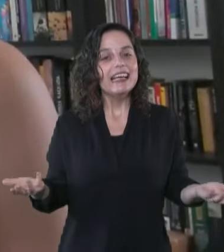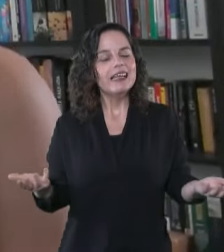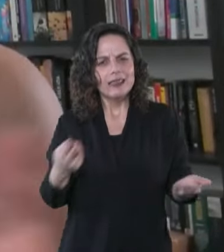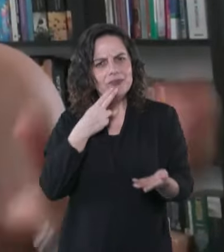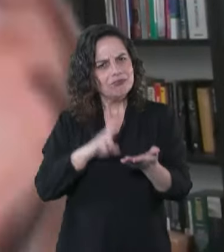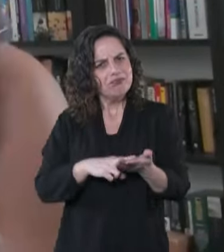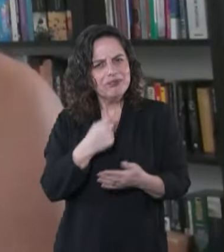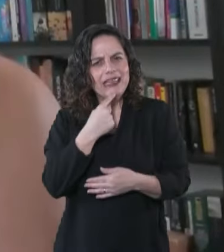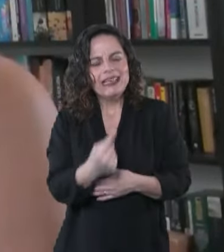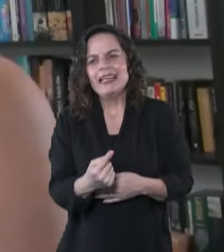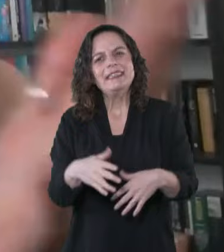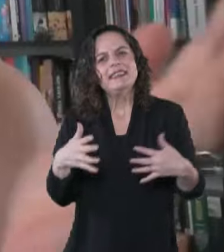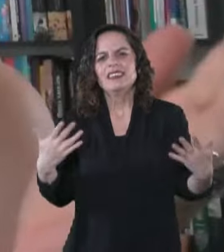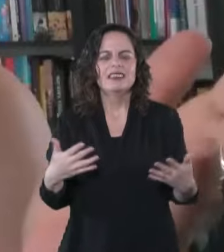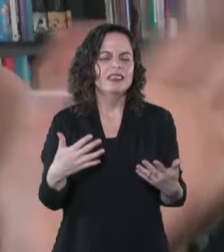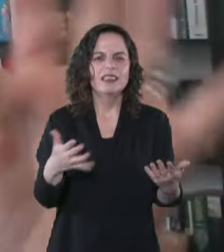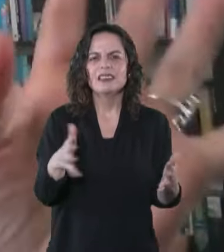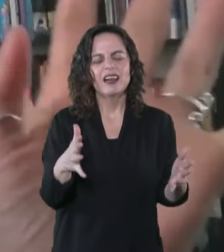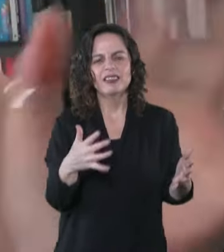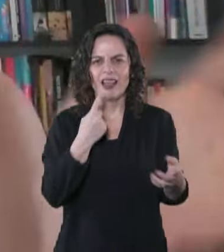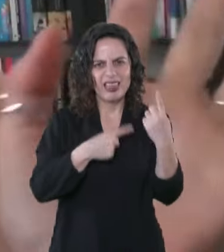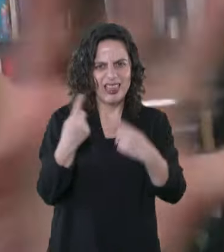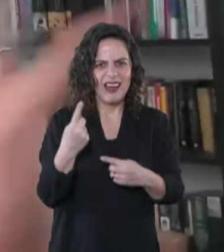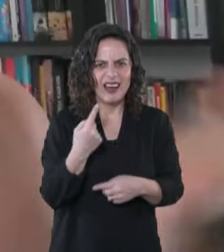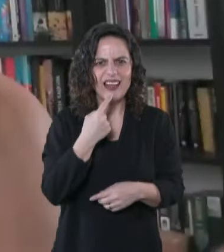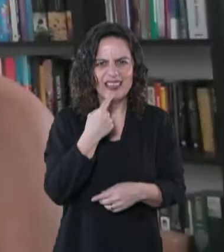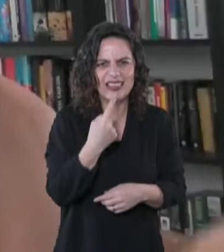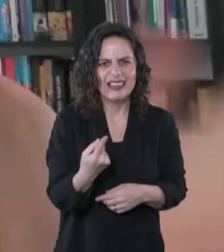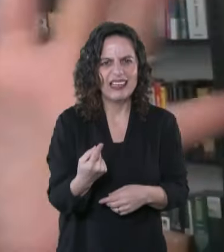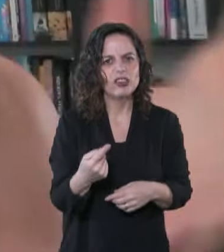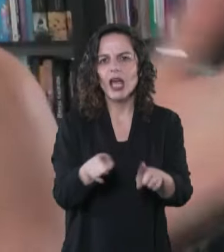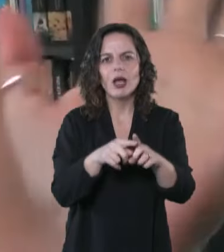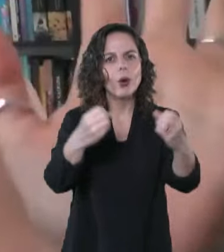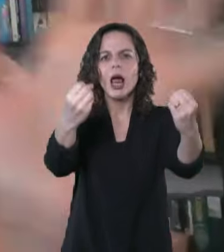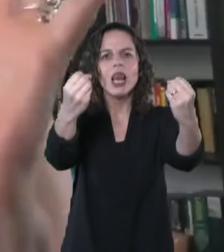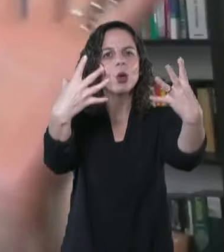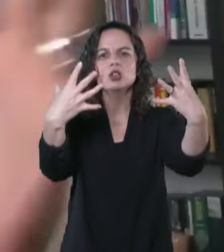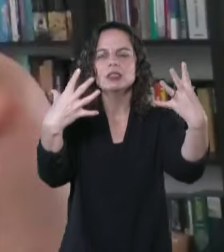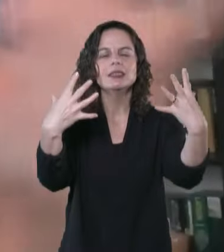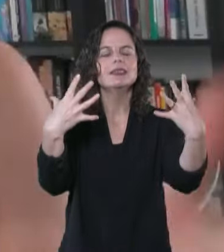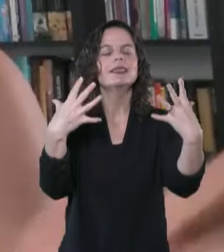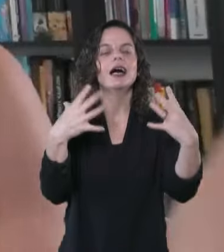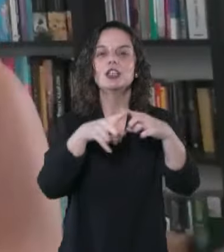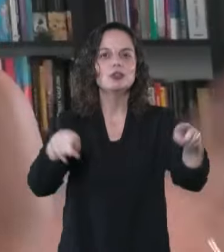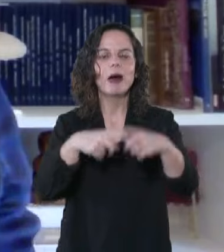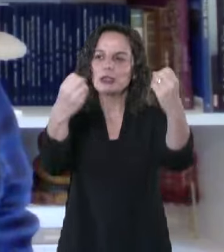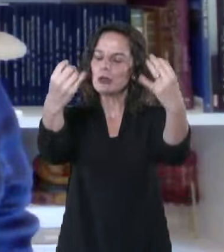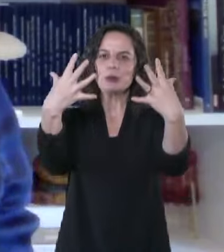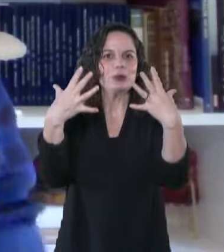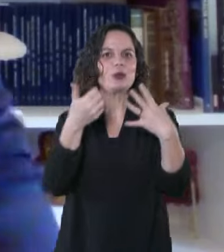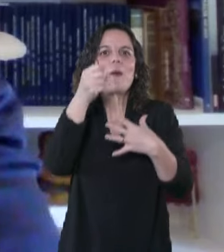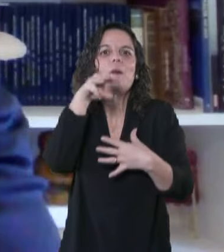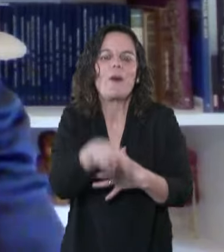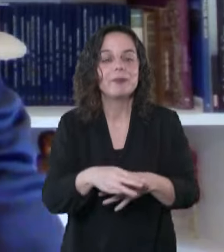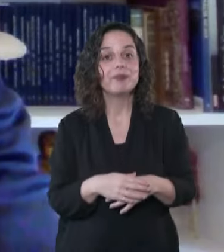muito sinceramente, isto se calhar soa um bocado esquisito, mas é tipo um espaço luminoso, bom, um espaço bom. A